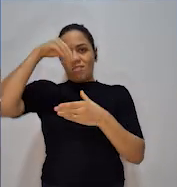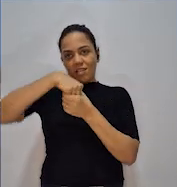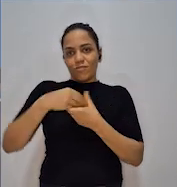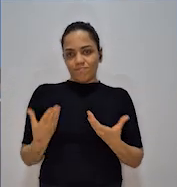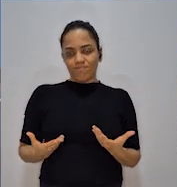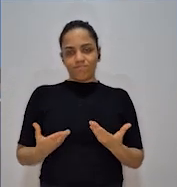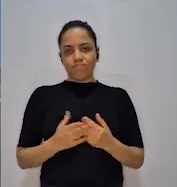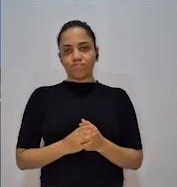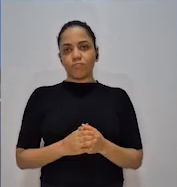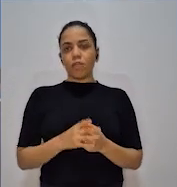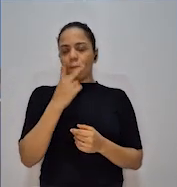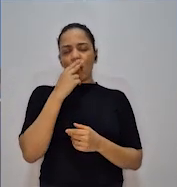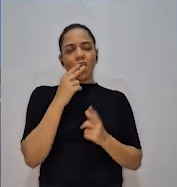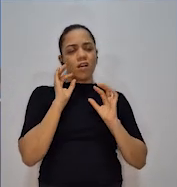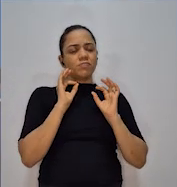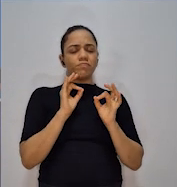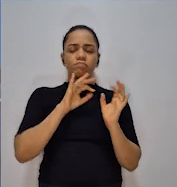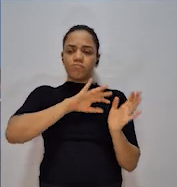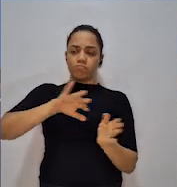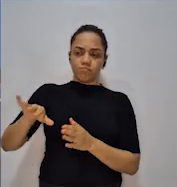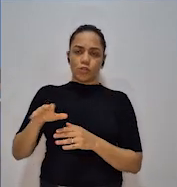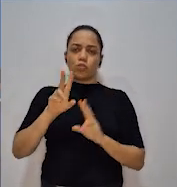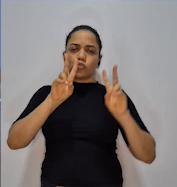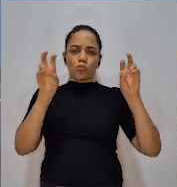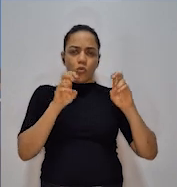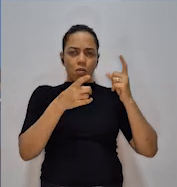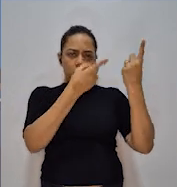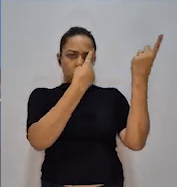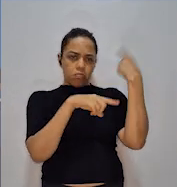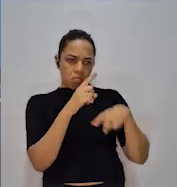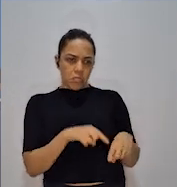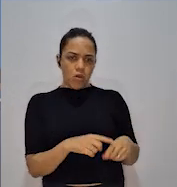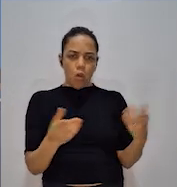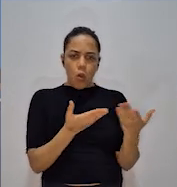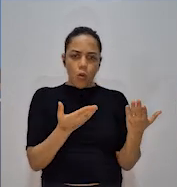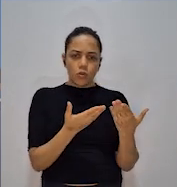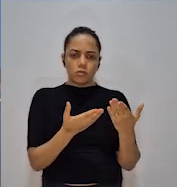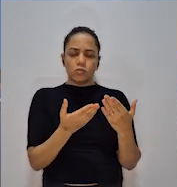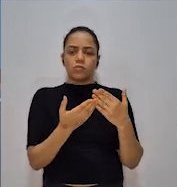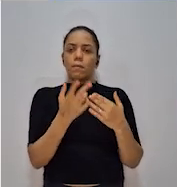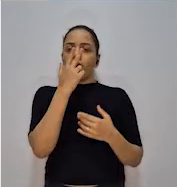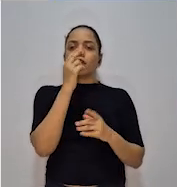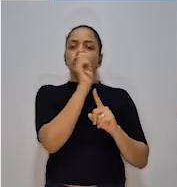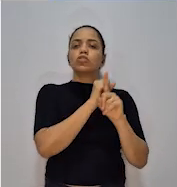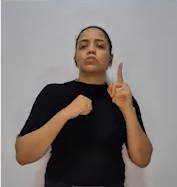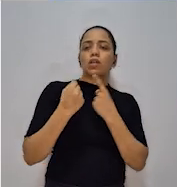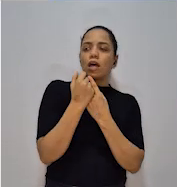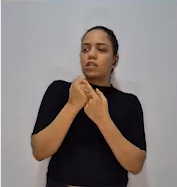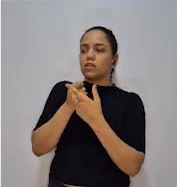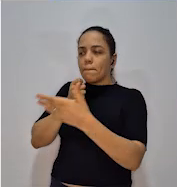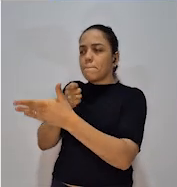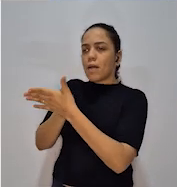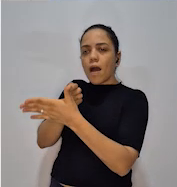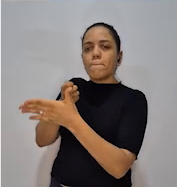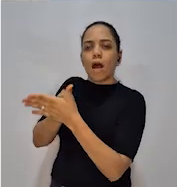esse efeito backlash, com a pressão social, muitas empresas se colocaram, né,